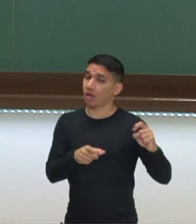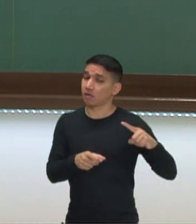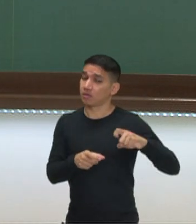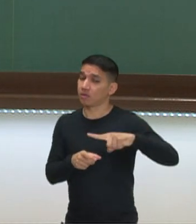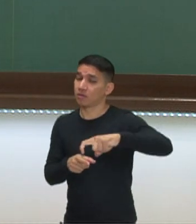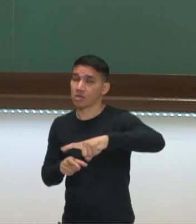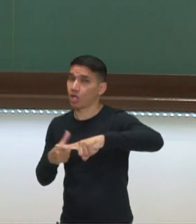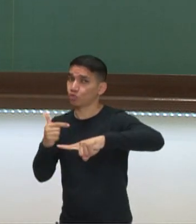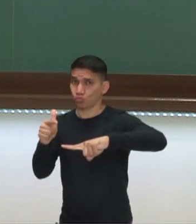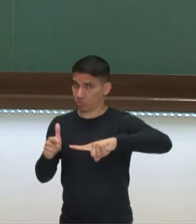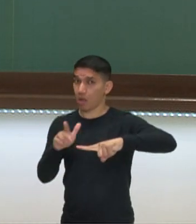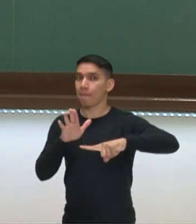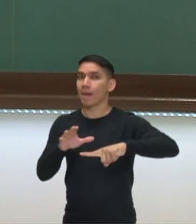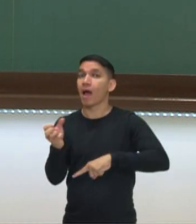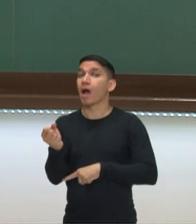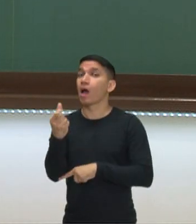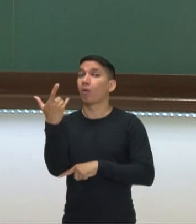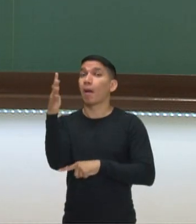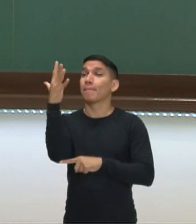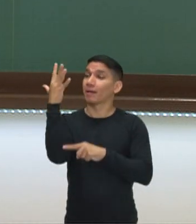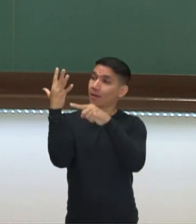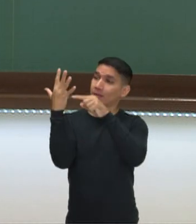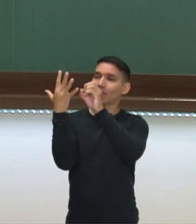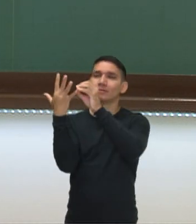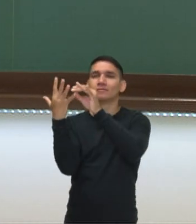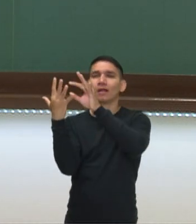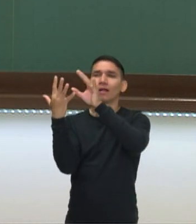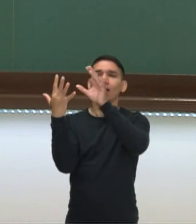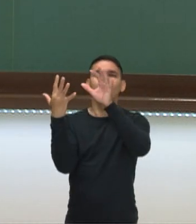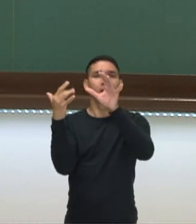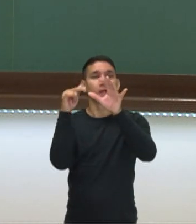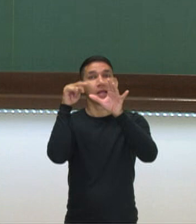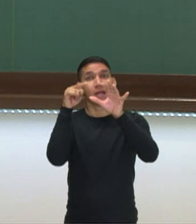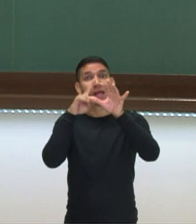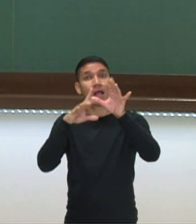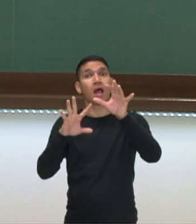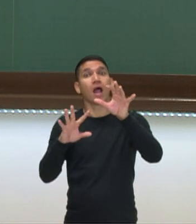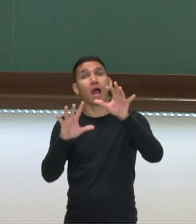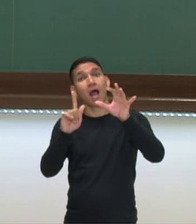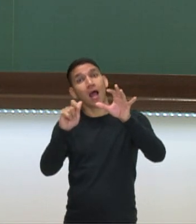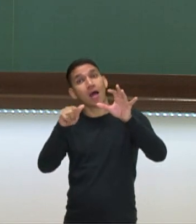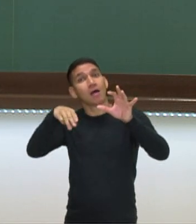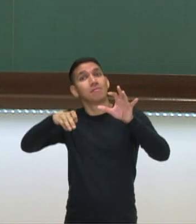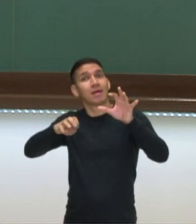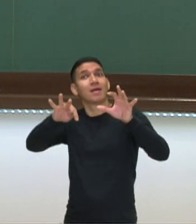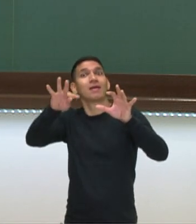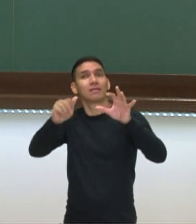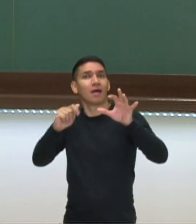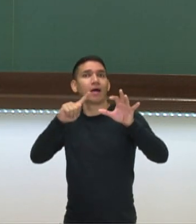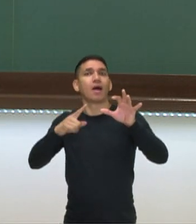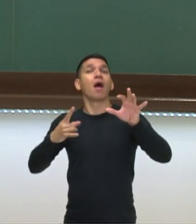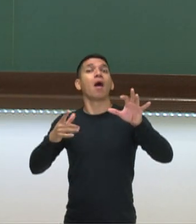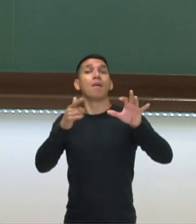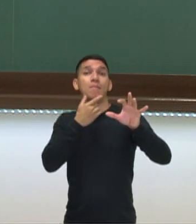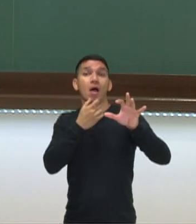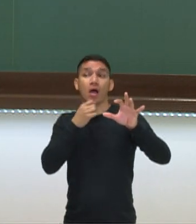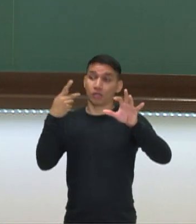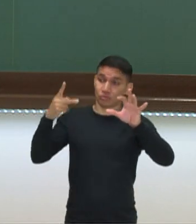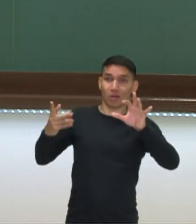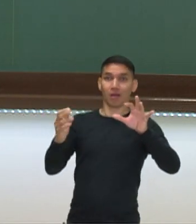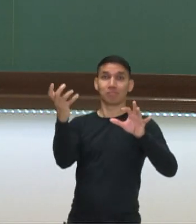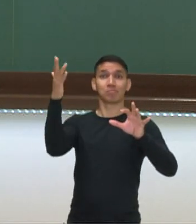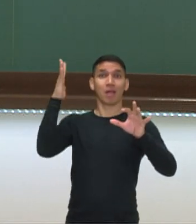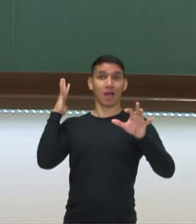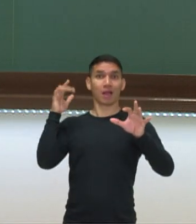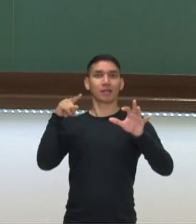mas tem plantas que têm pólen, né, e o pólen é o gameta masculino nesse caso. Então, o que faz uma reprodução